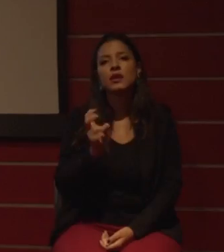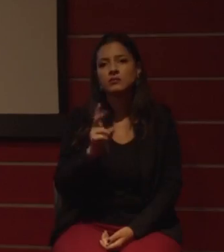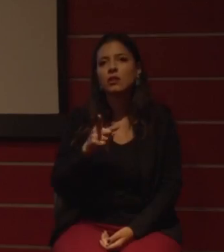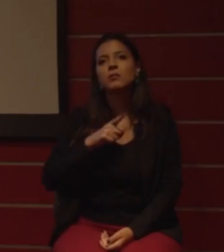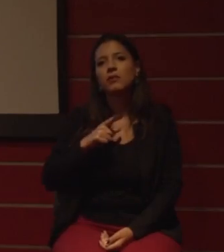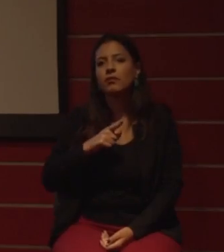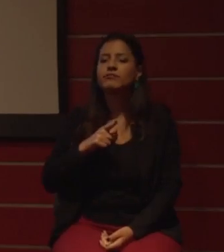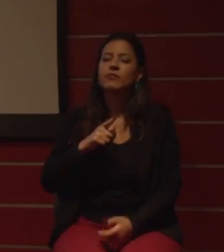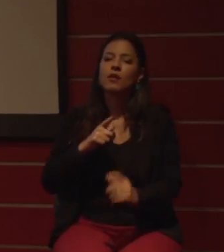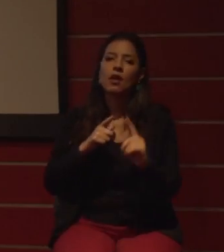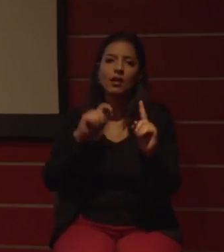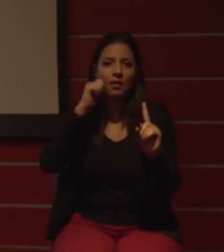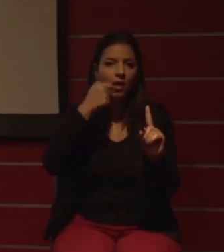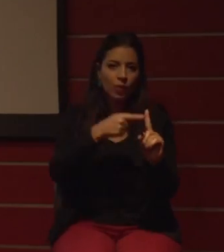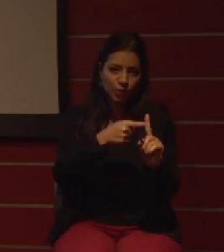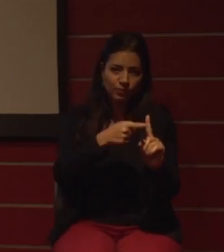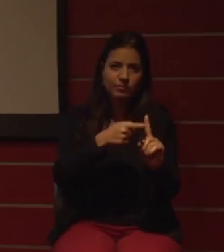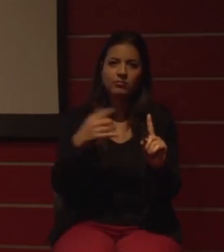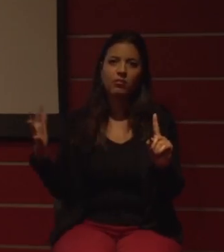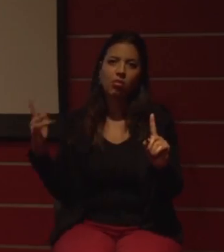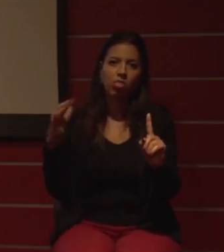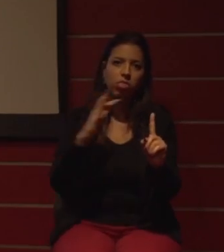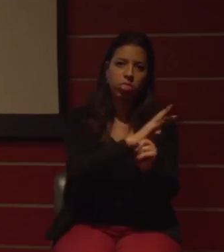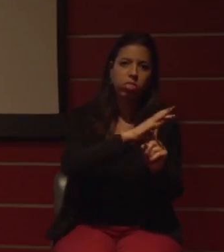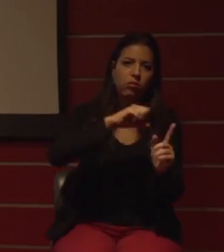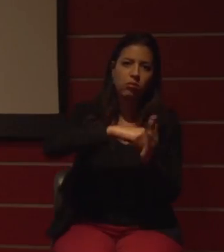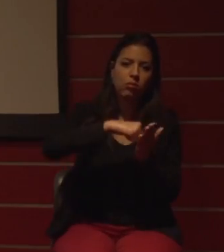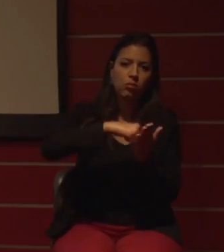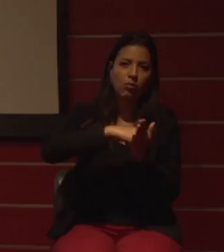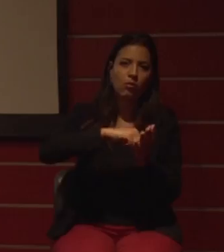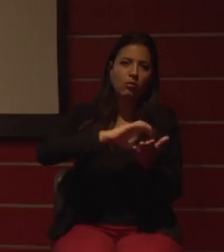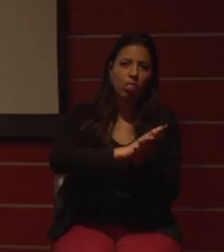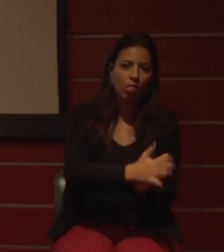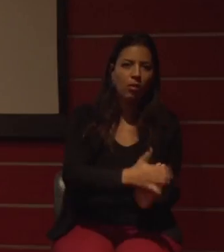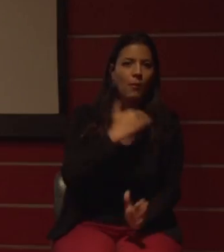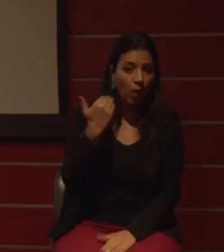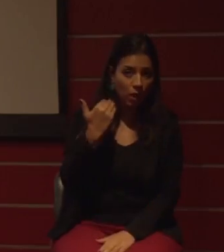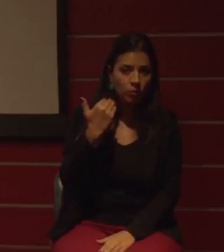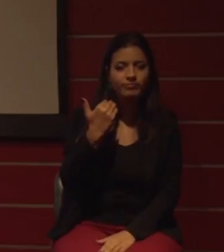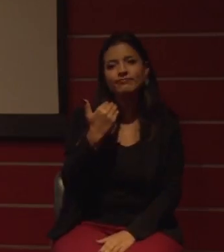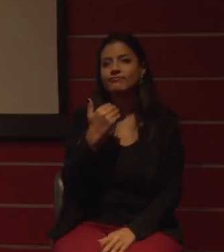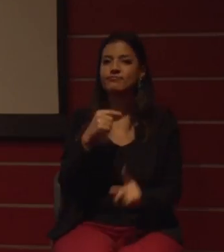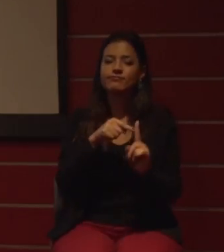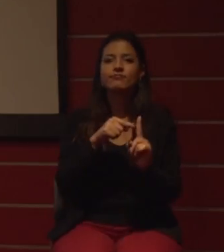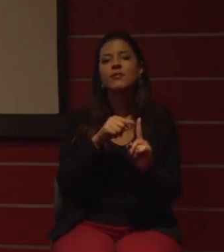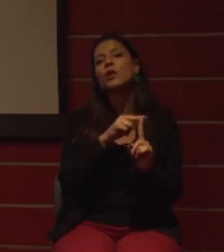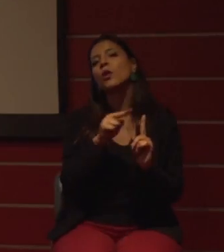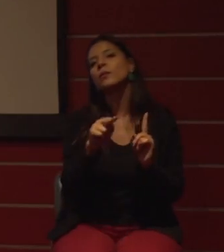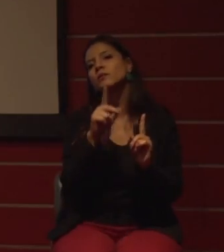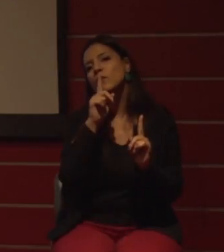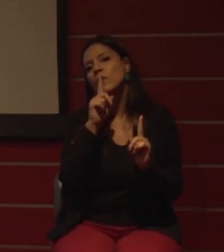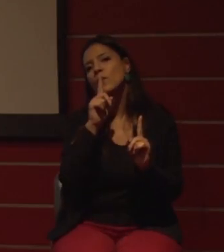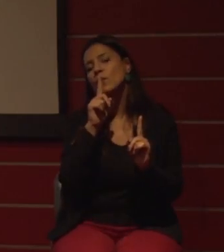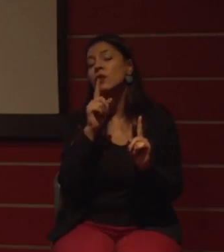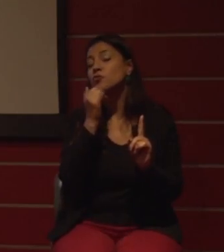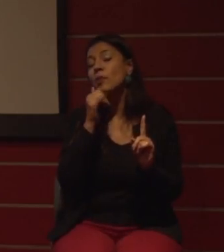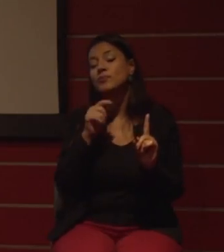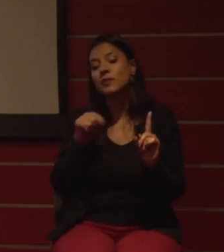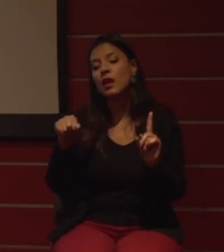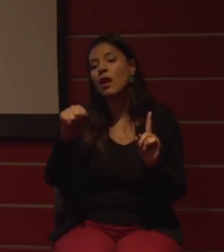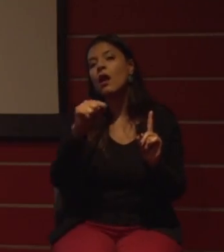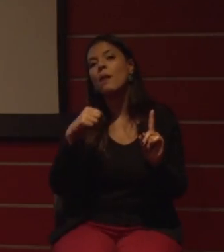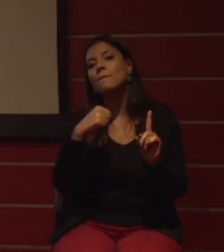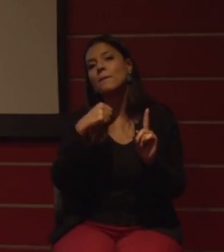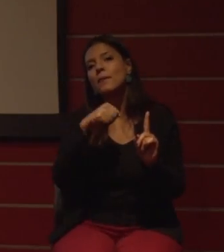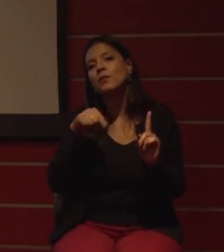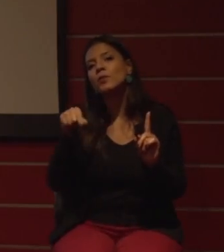anônima aliás como são hoje também né toda a violência quanto as pessoas negras são anônimas nos jornais né então Eh de mostrar